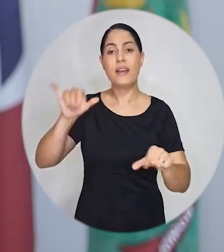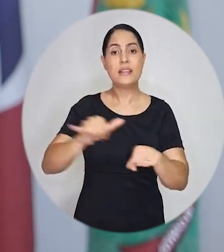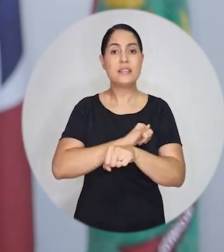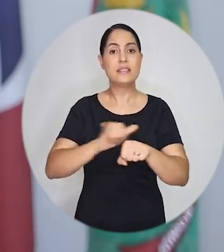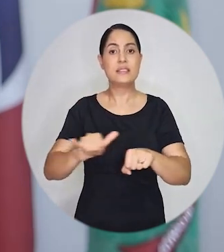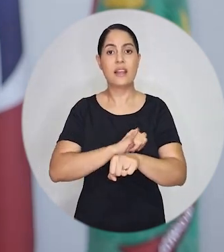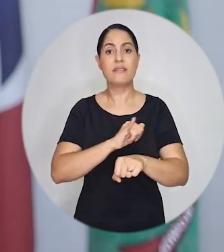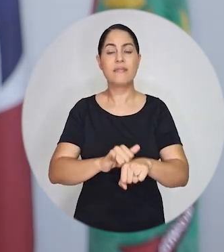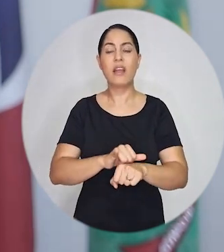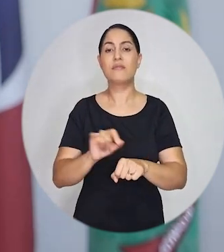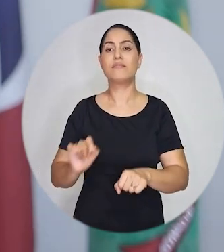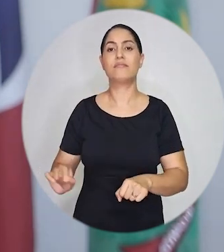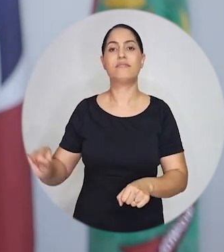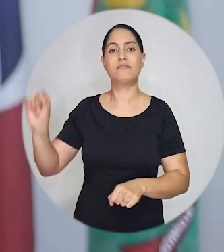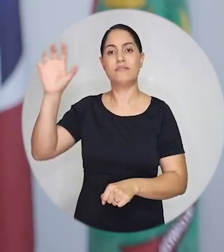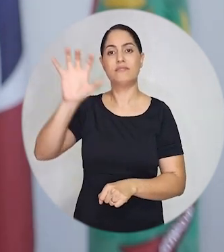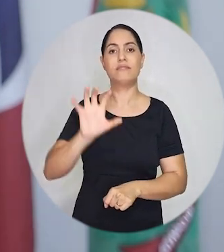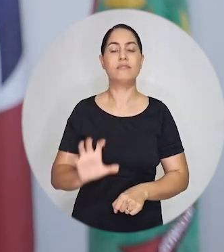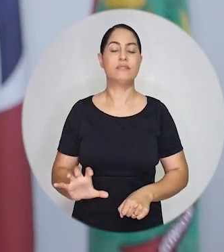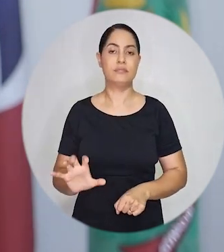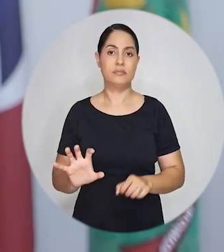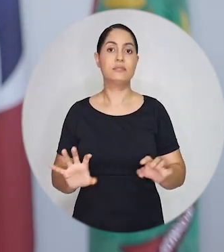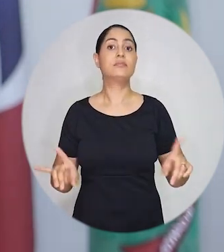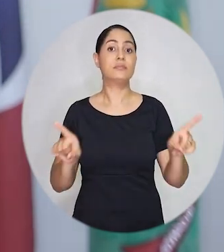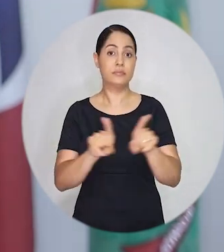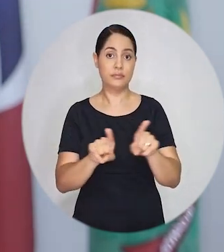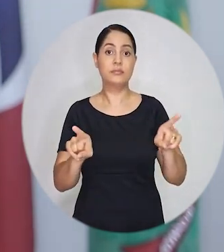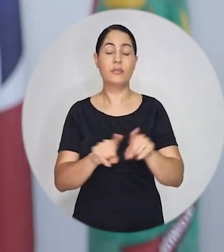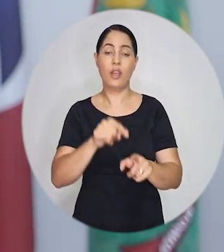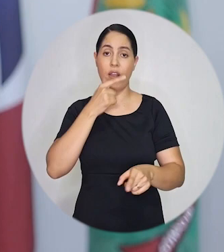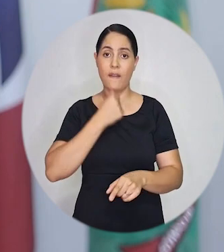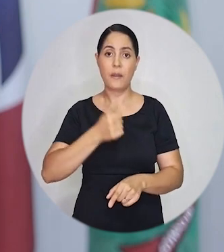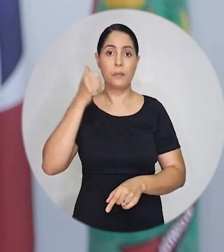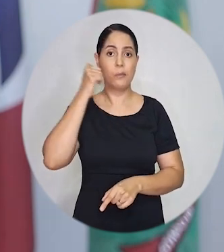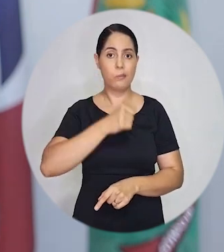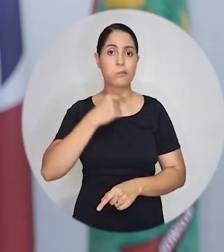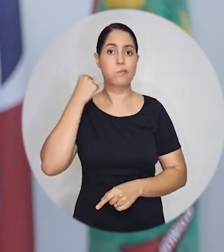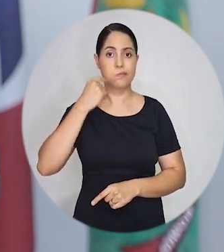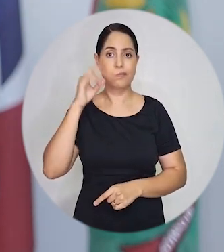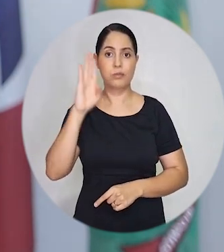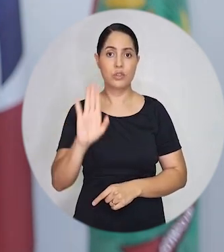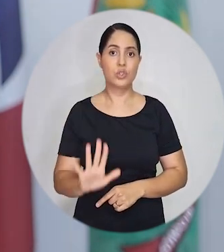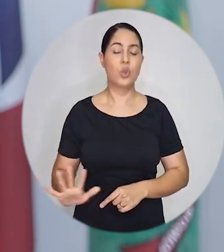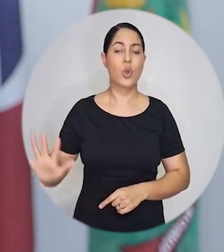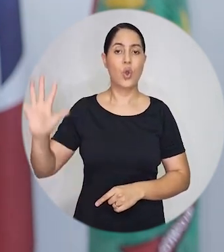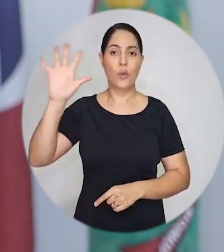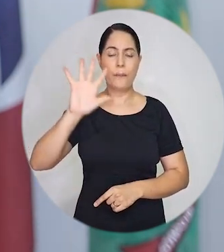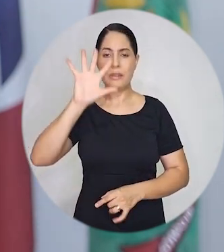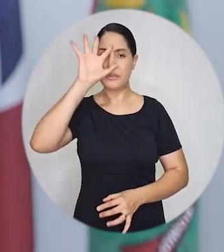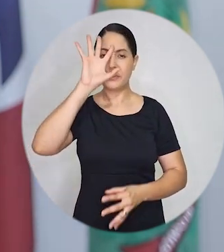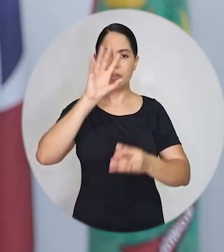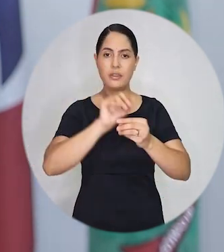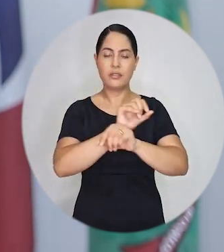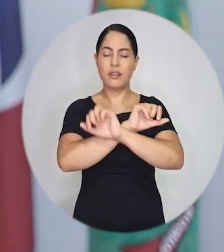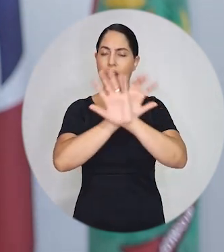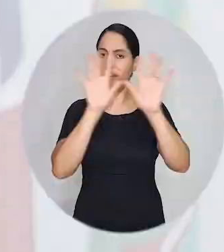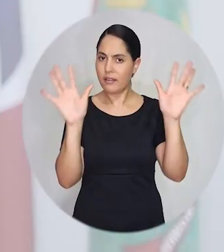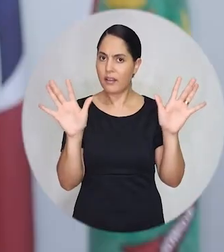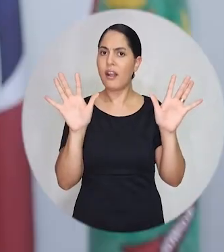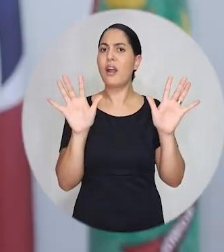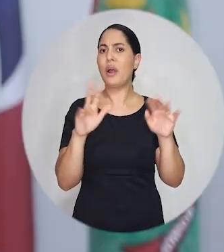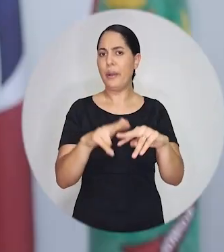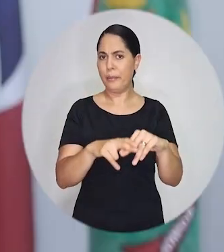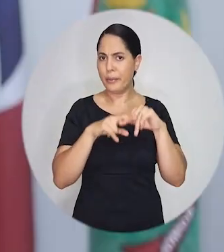seccionais, uma radiografia de cada região do país, como também ao advogado e advogada brasileiros, para que eles